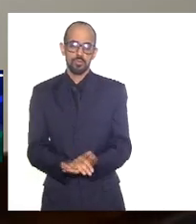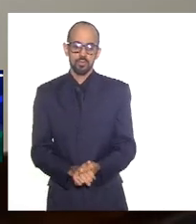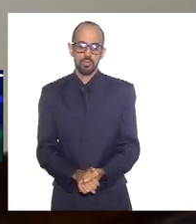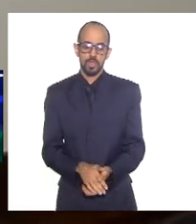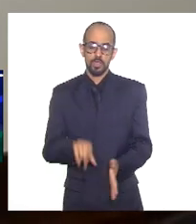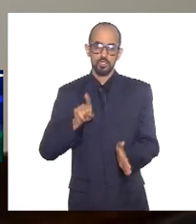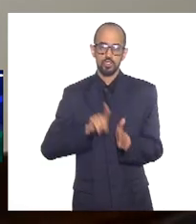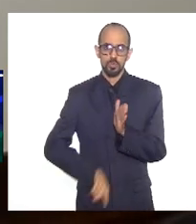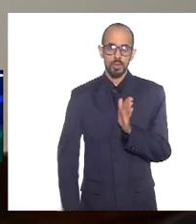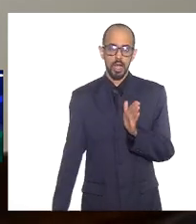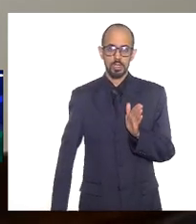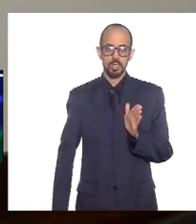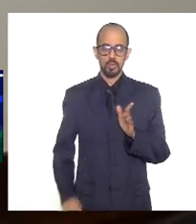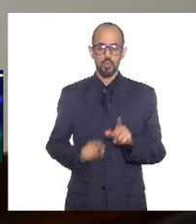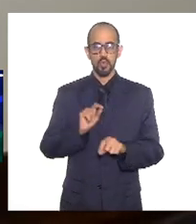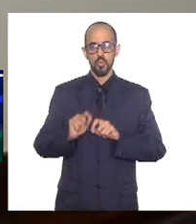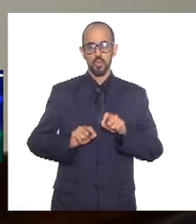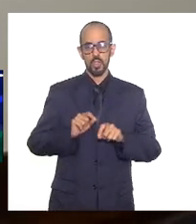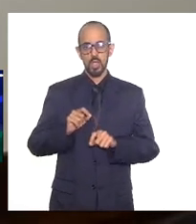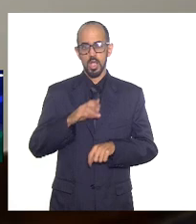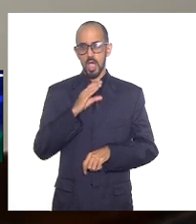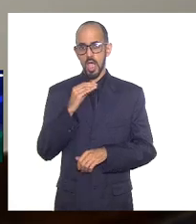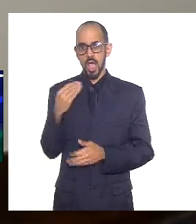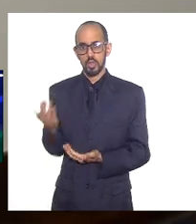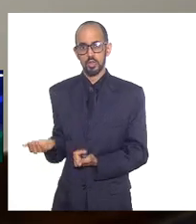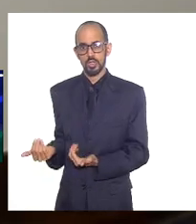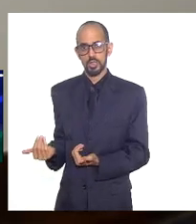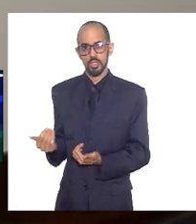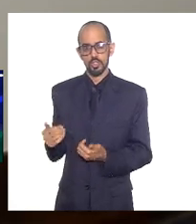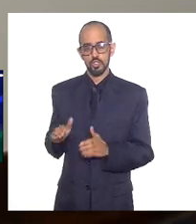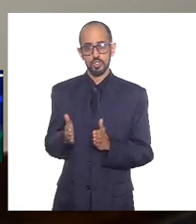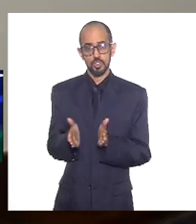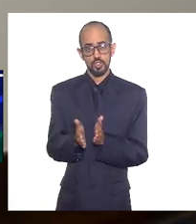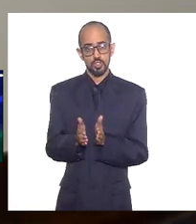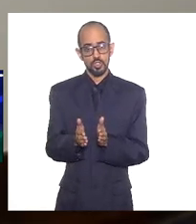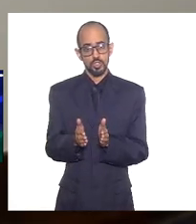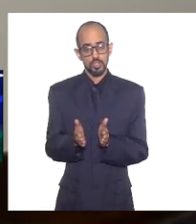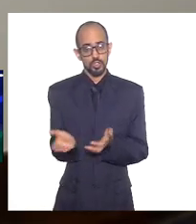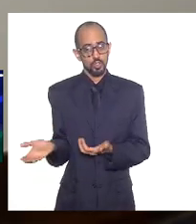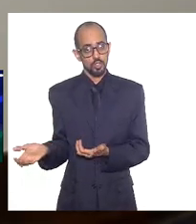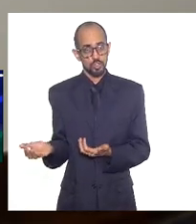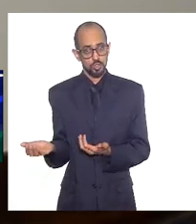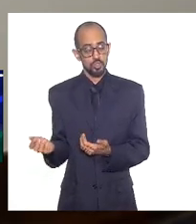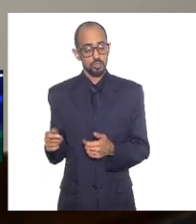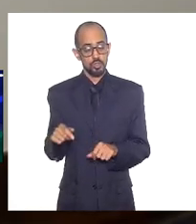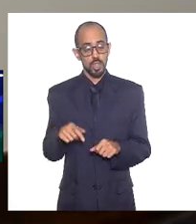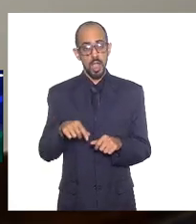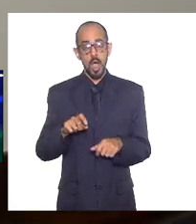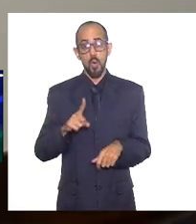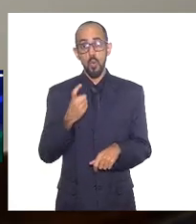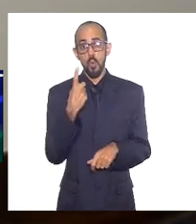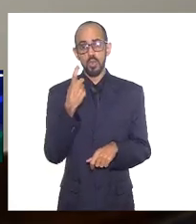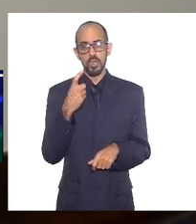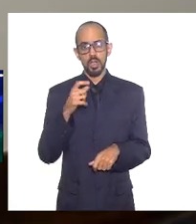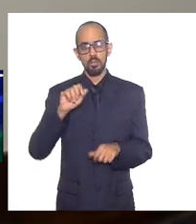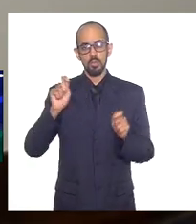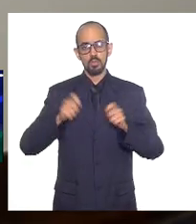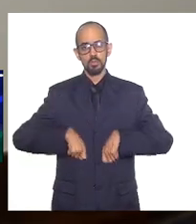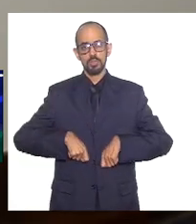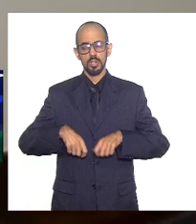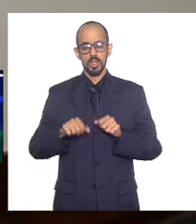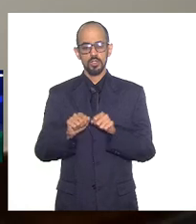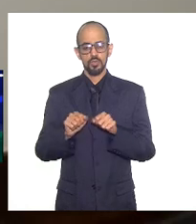subtrair os adolescentes e jovens, sobretudo de origem popular, a única possibilidade que tem de fazer